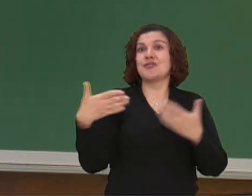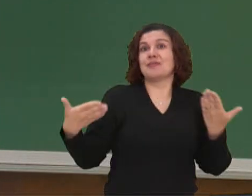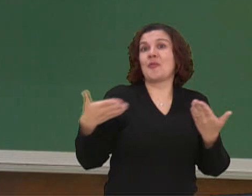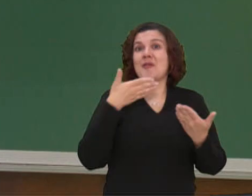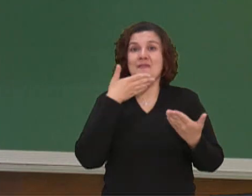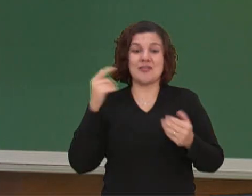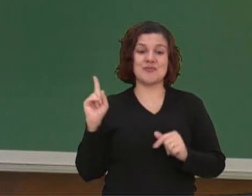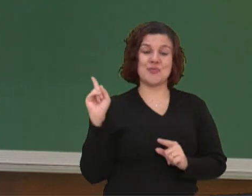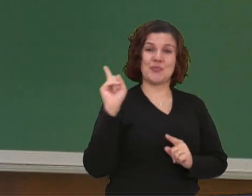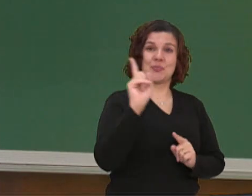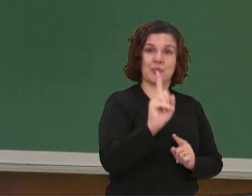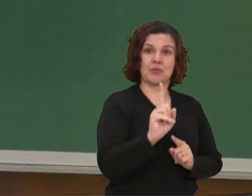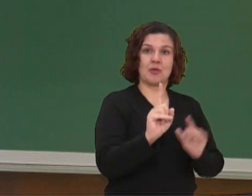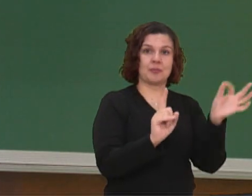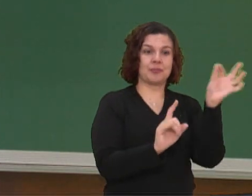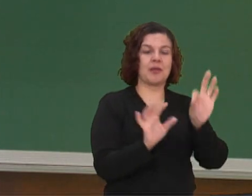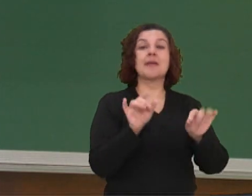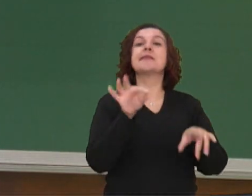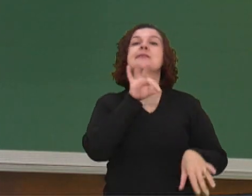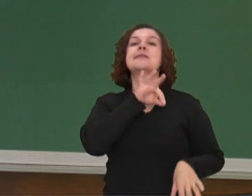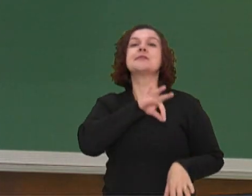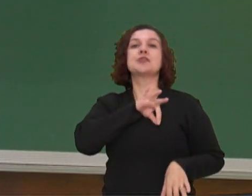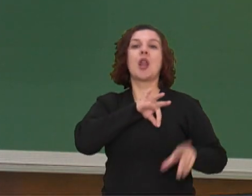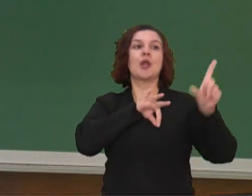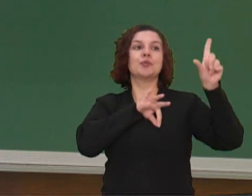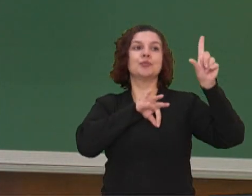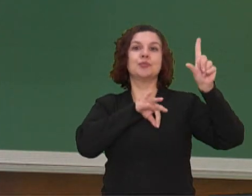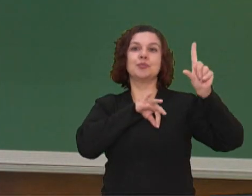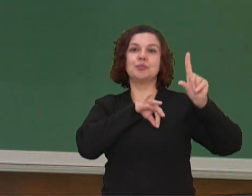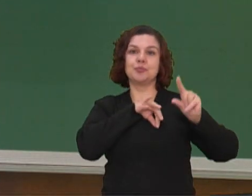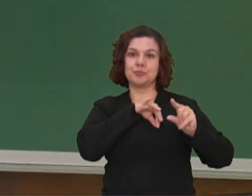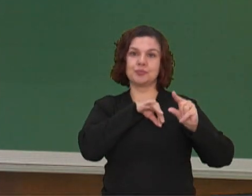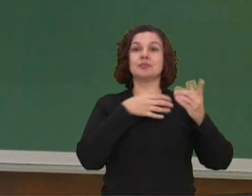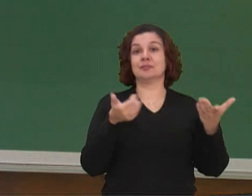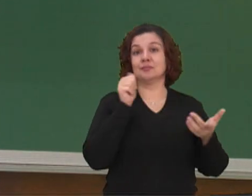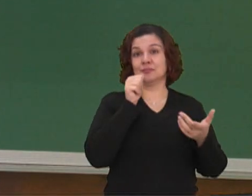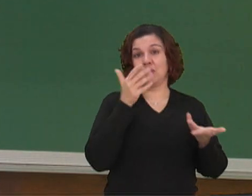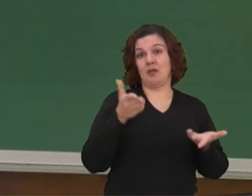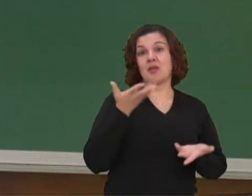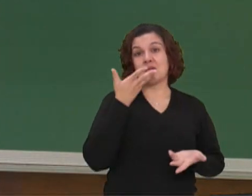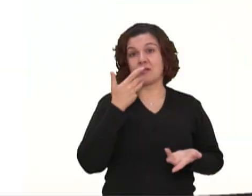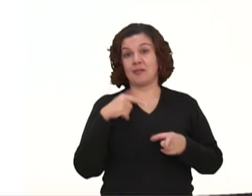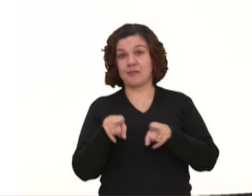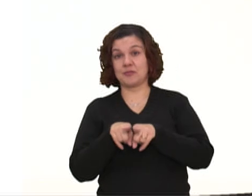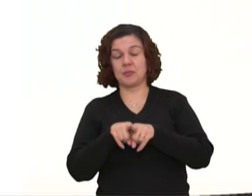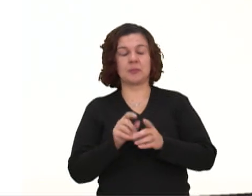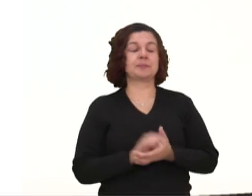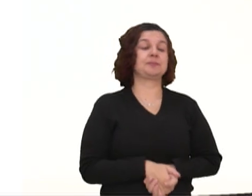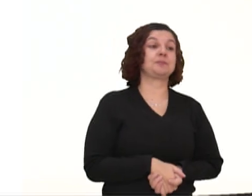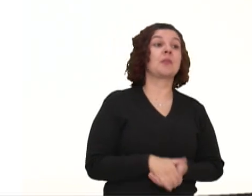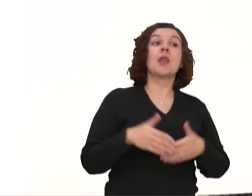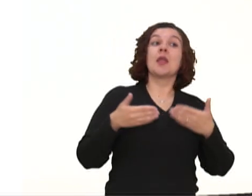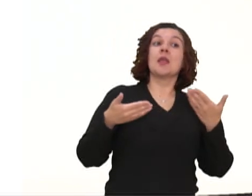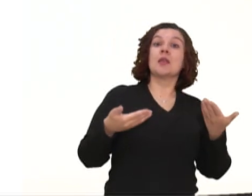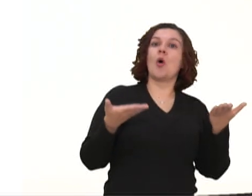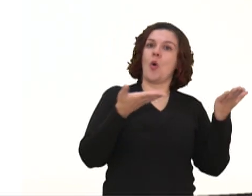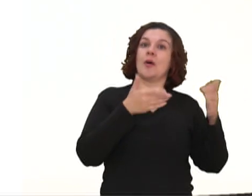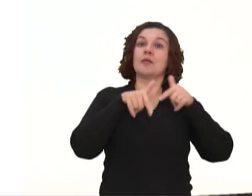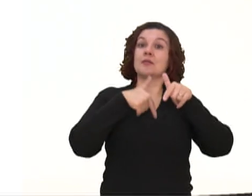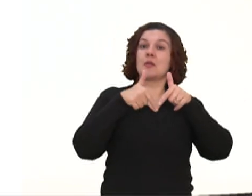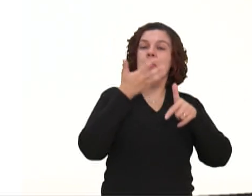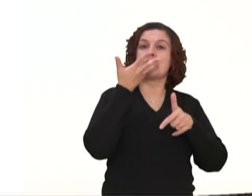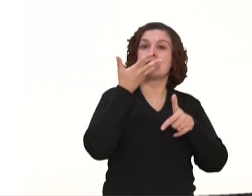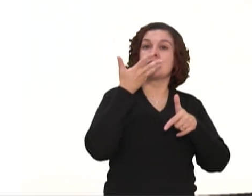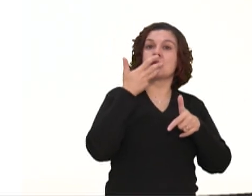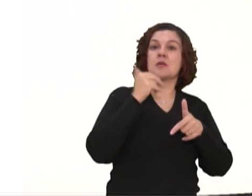funções e até mesmo por salários menores, que aí é o que nós vamos ver aqui. O trabalho tanto da criança quanto da mulher